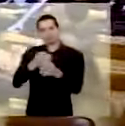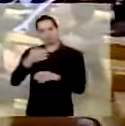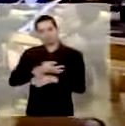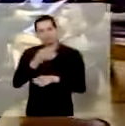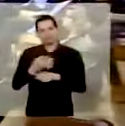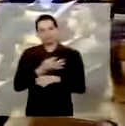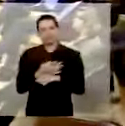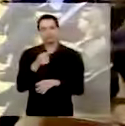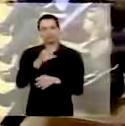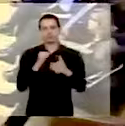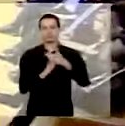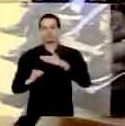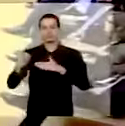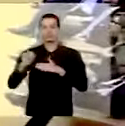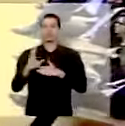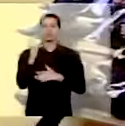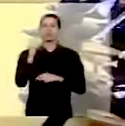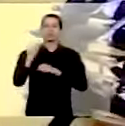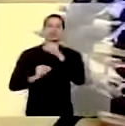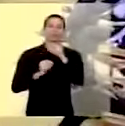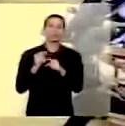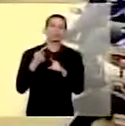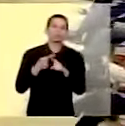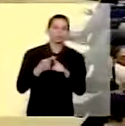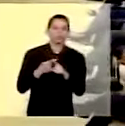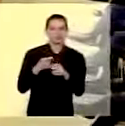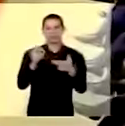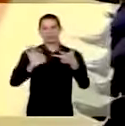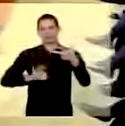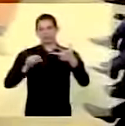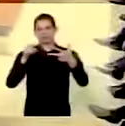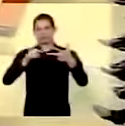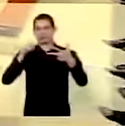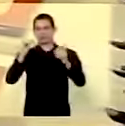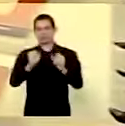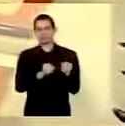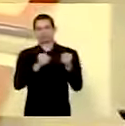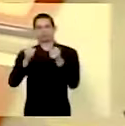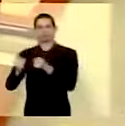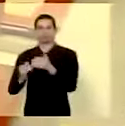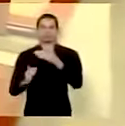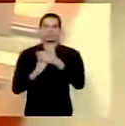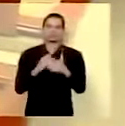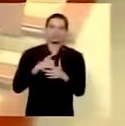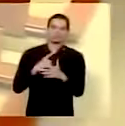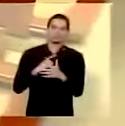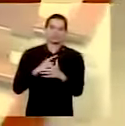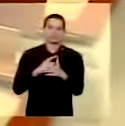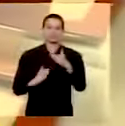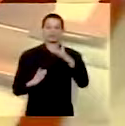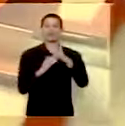instituições. E isso ocorre porque o Judiciário é o poder que tem limite. E esse limite